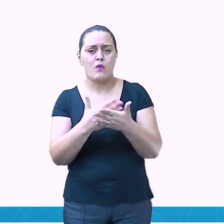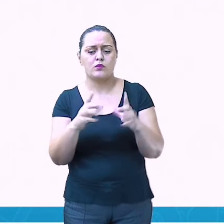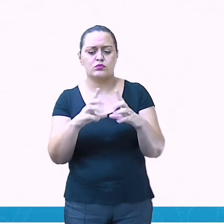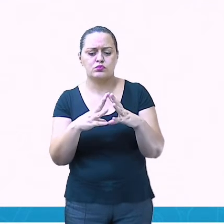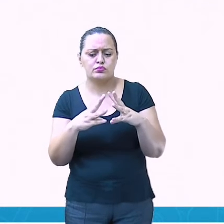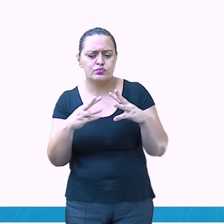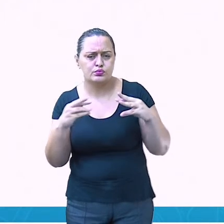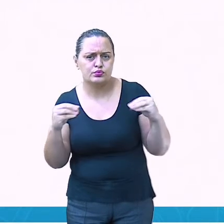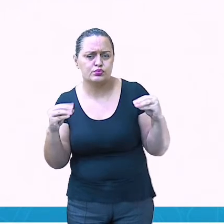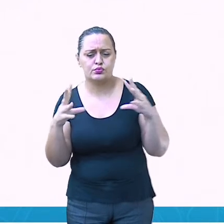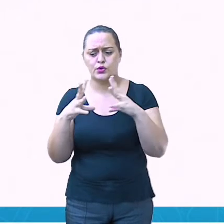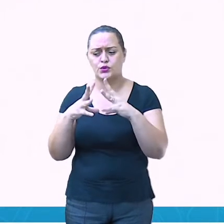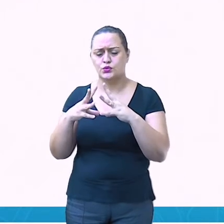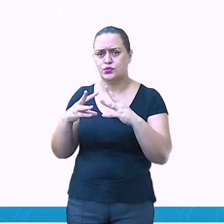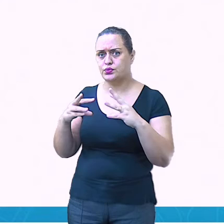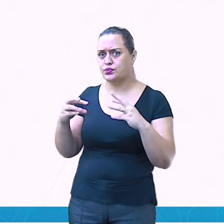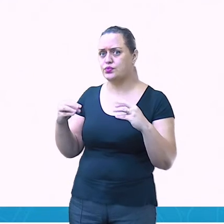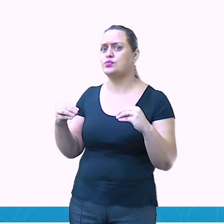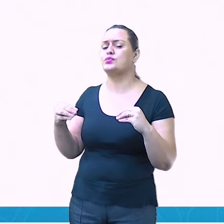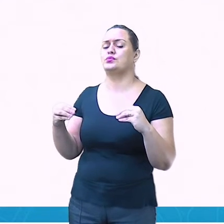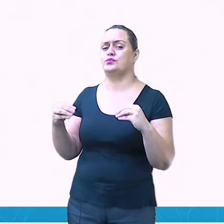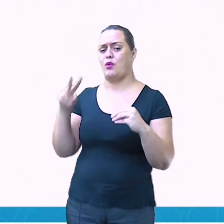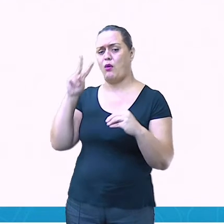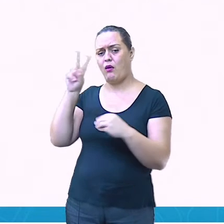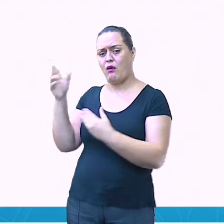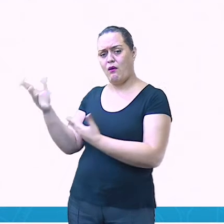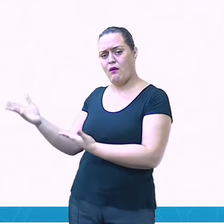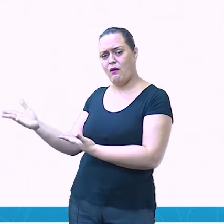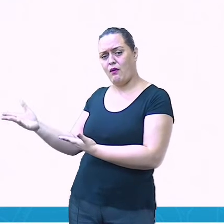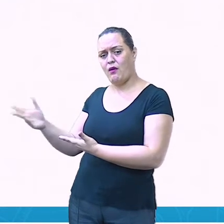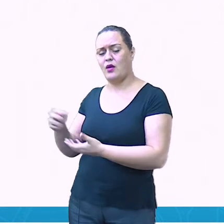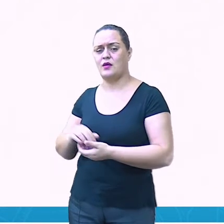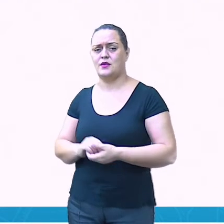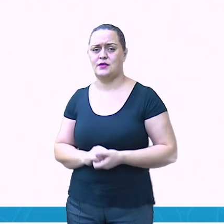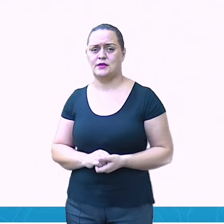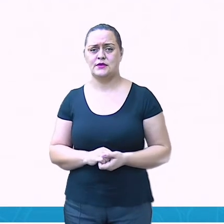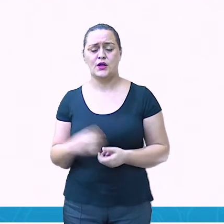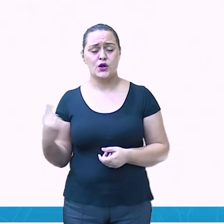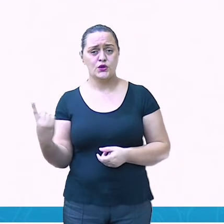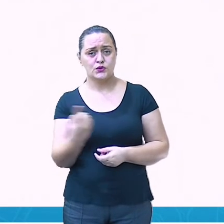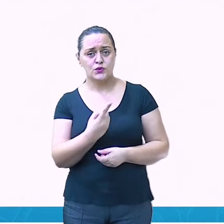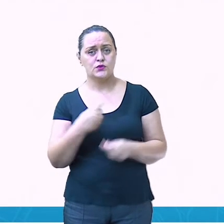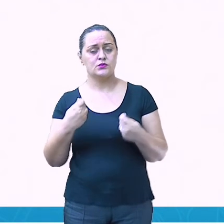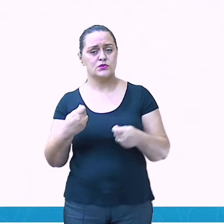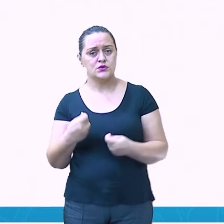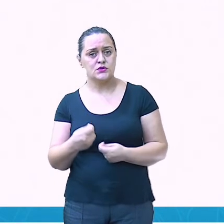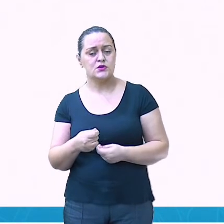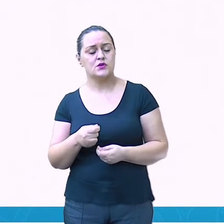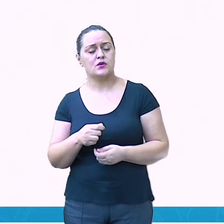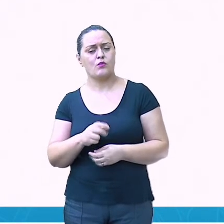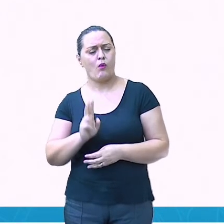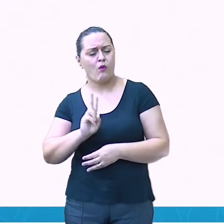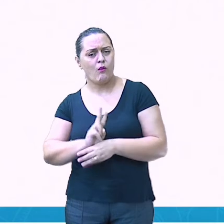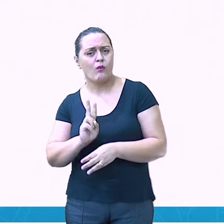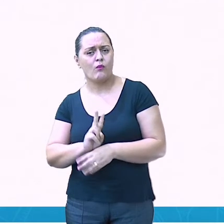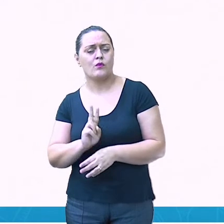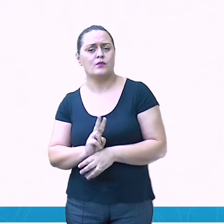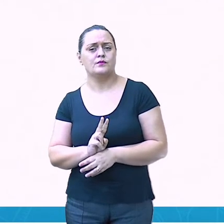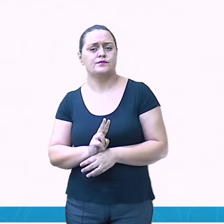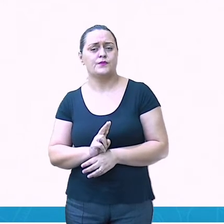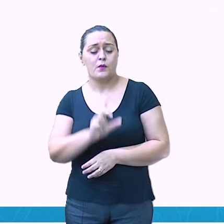tem falado muito da condição de perpetuar, de manter essas espécies em uma